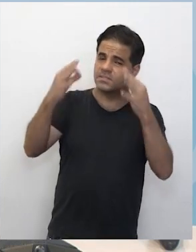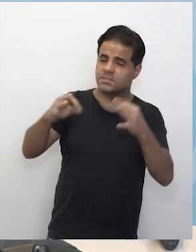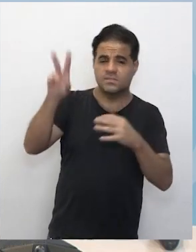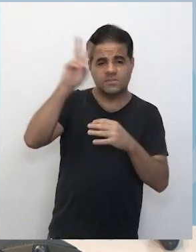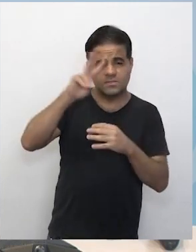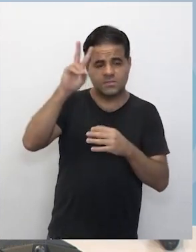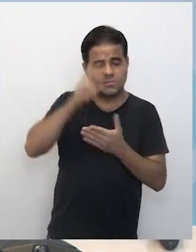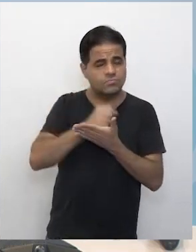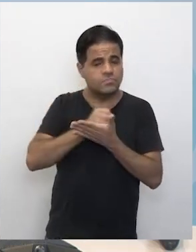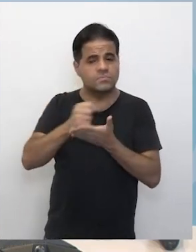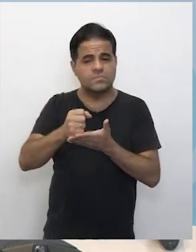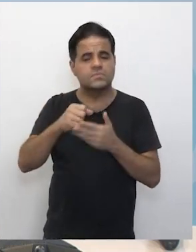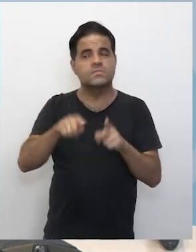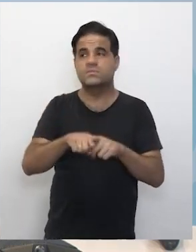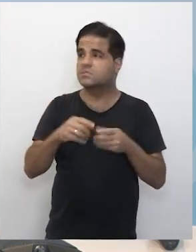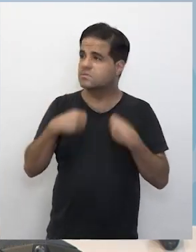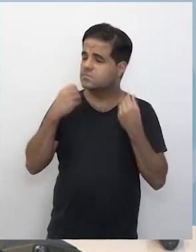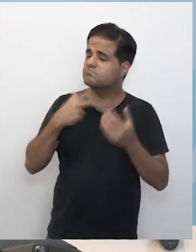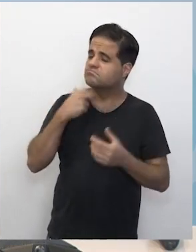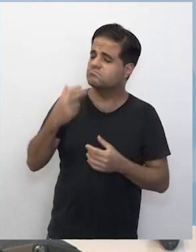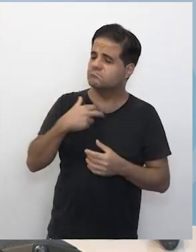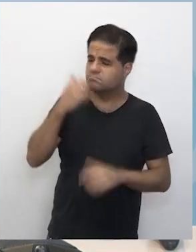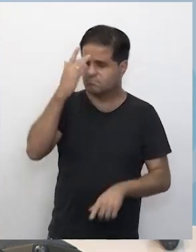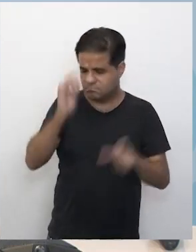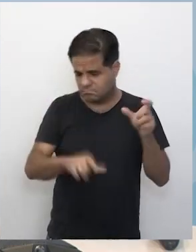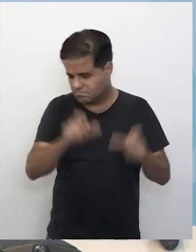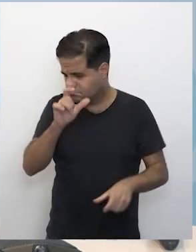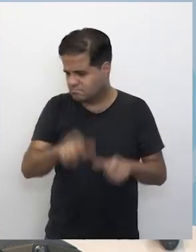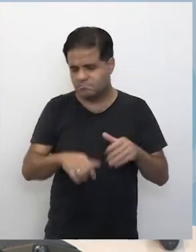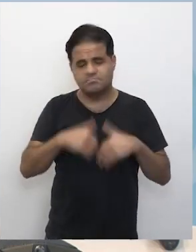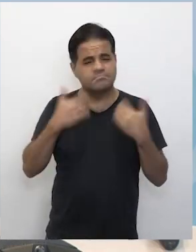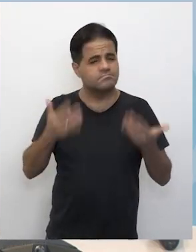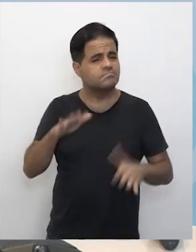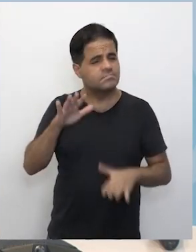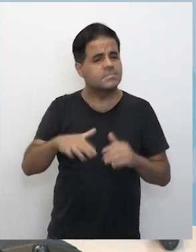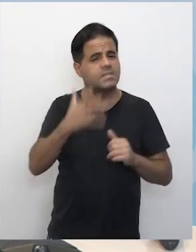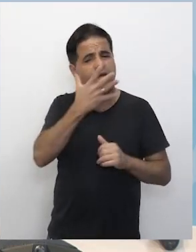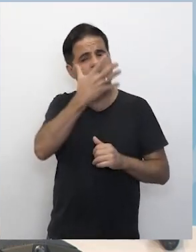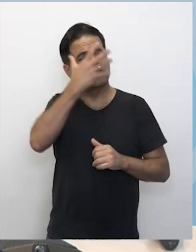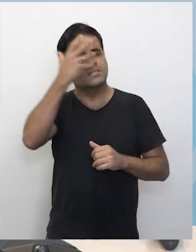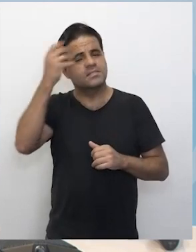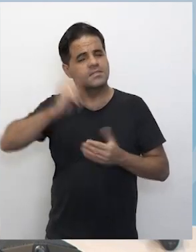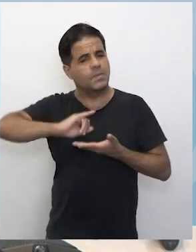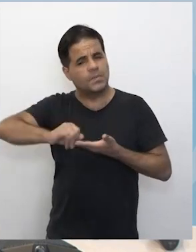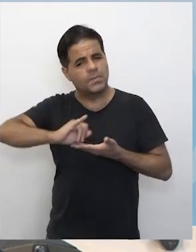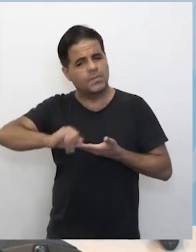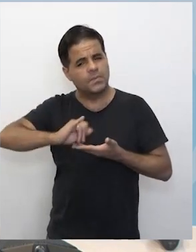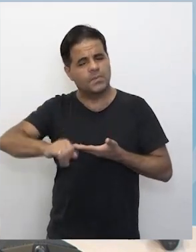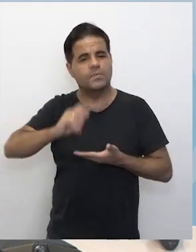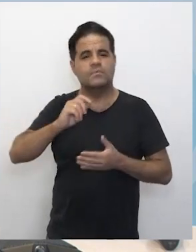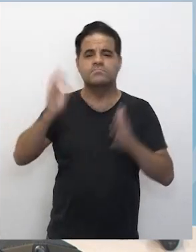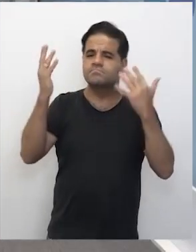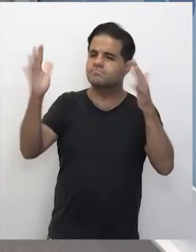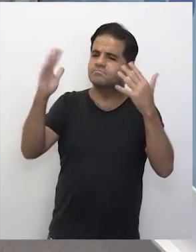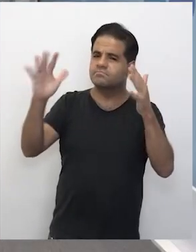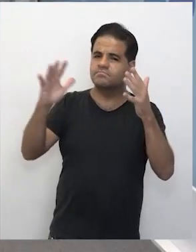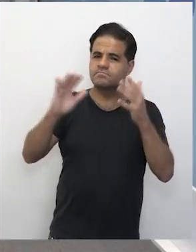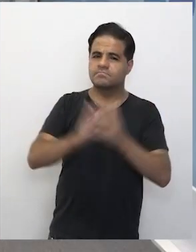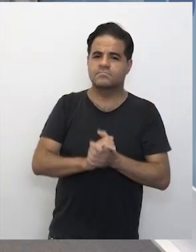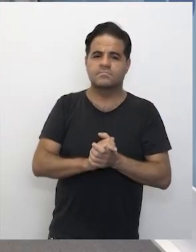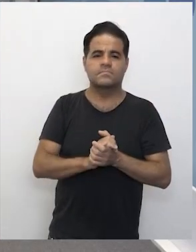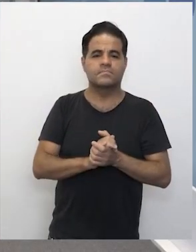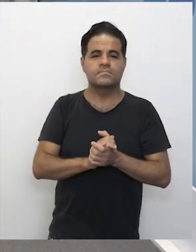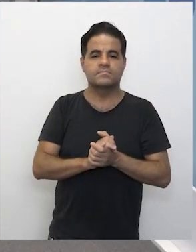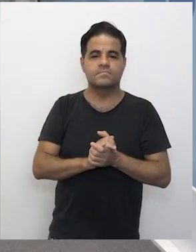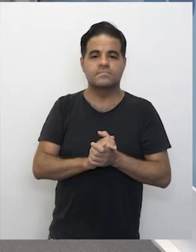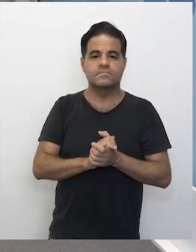dos vencidos e dar vozes a essas pessoas que muitas vezes são esquecidas nas narrativas oficiais. Parabéns. É isso aí. Então,